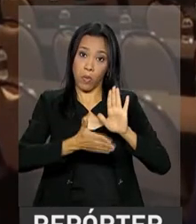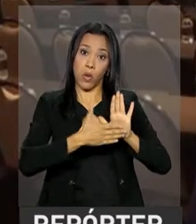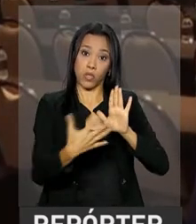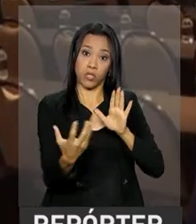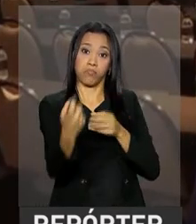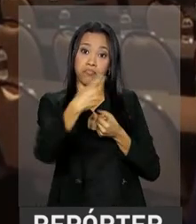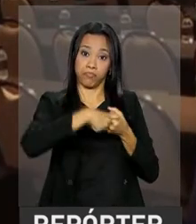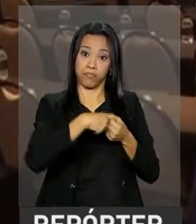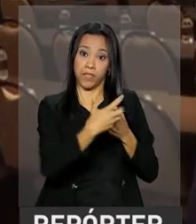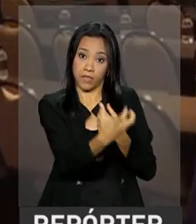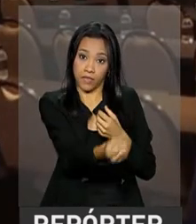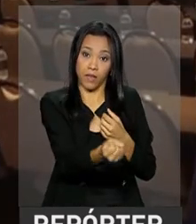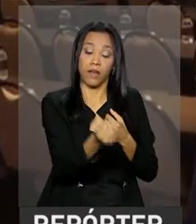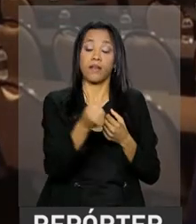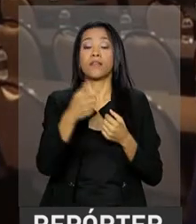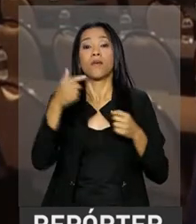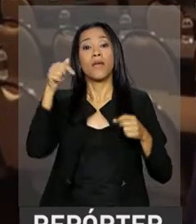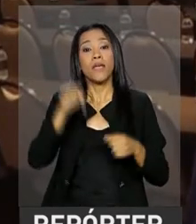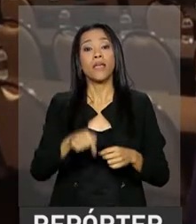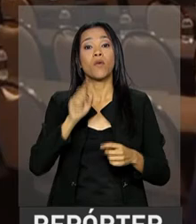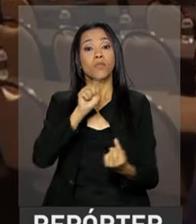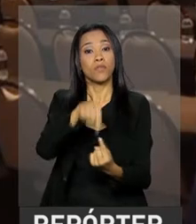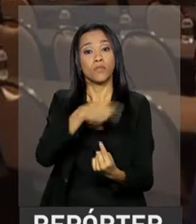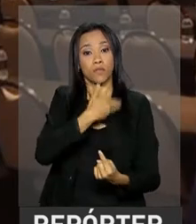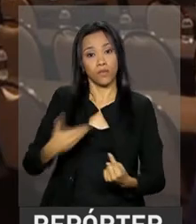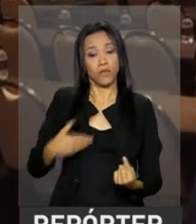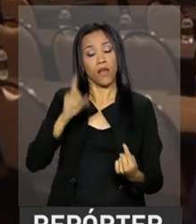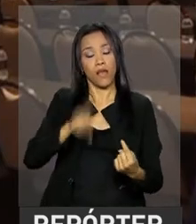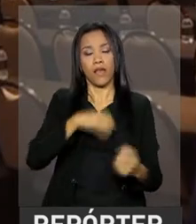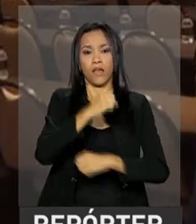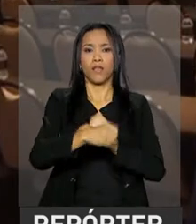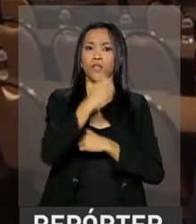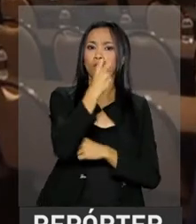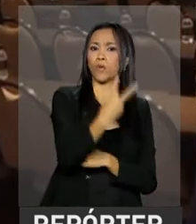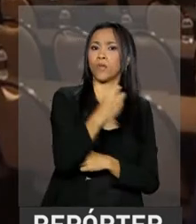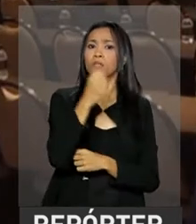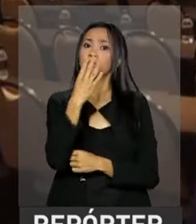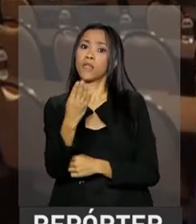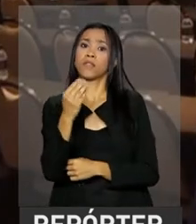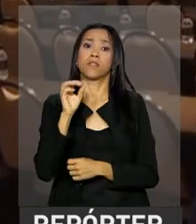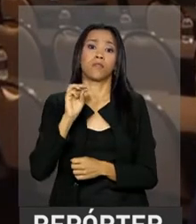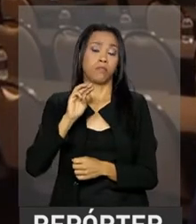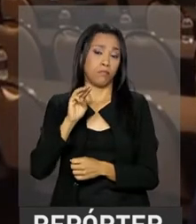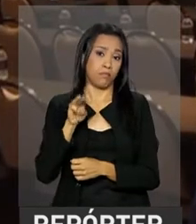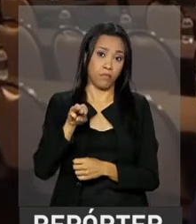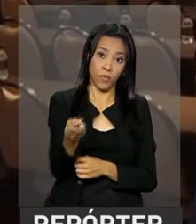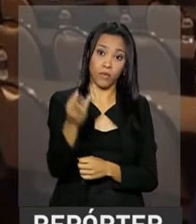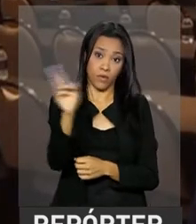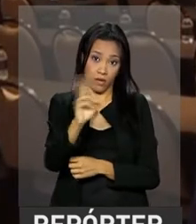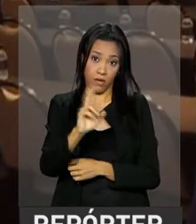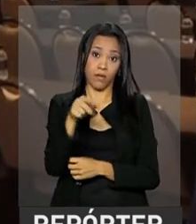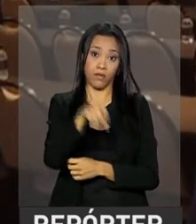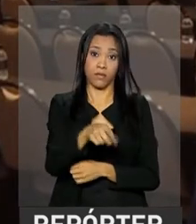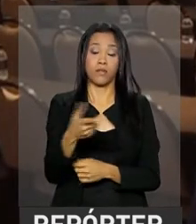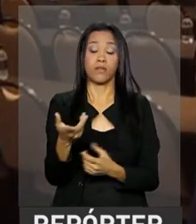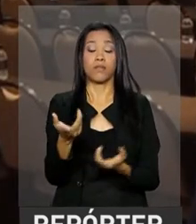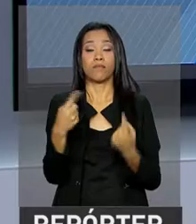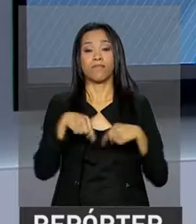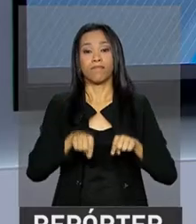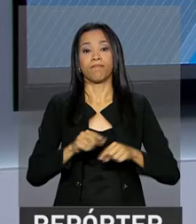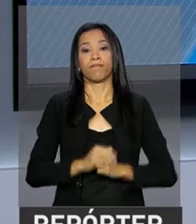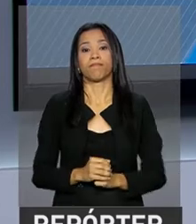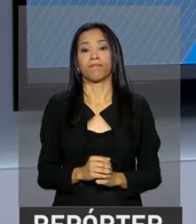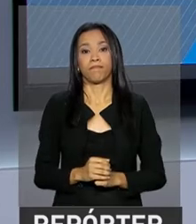governo é arrecadar já este ano entre 2 e 3 bilhões de reais com refis de são paulo josé luiz filho